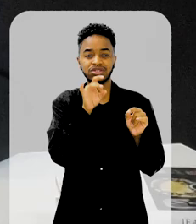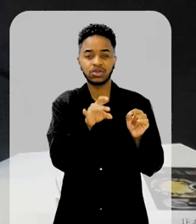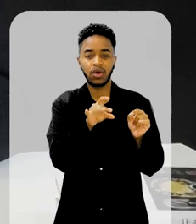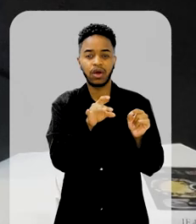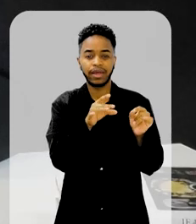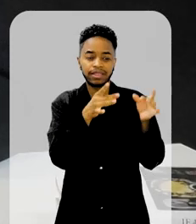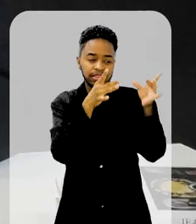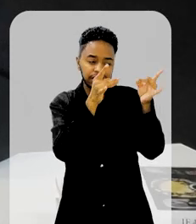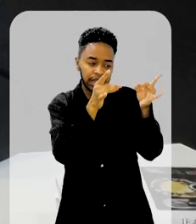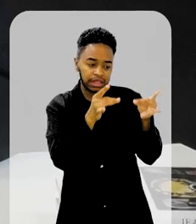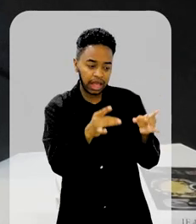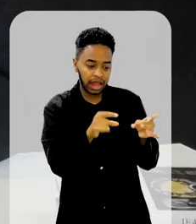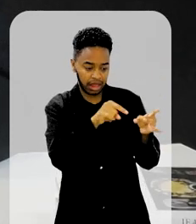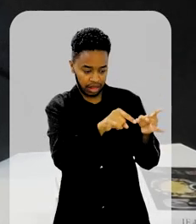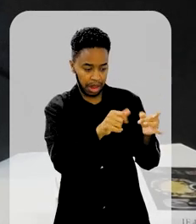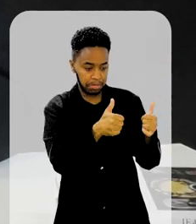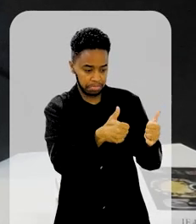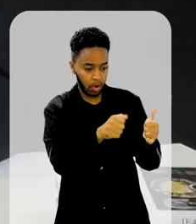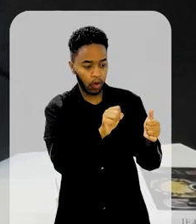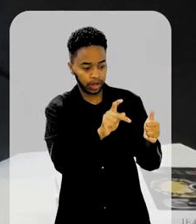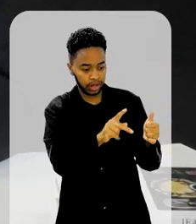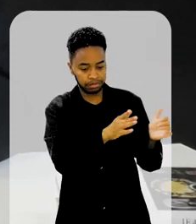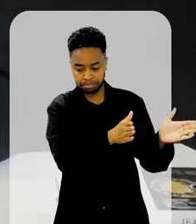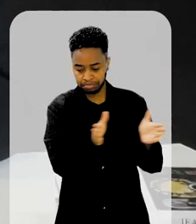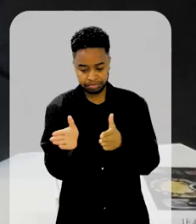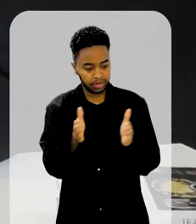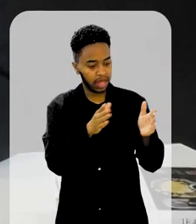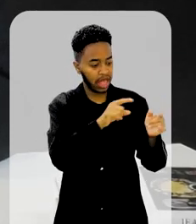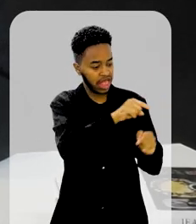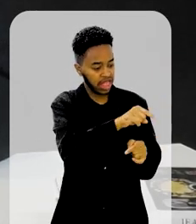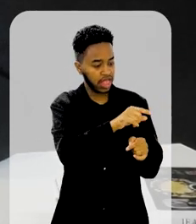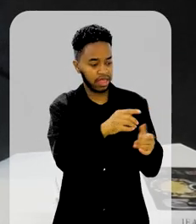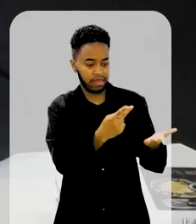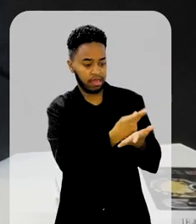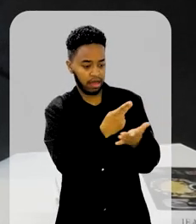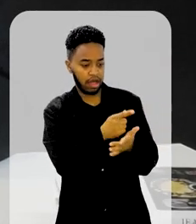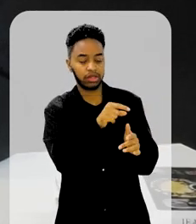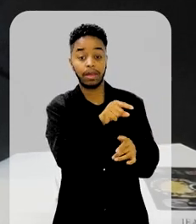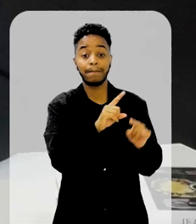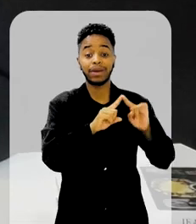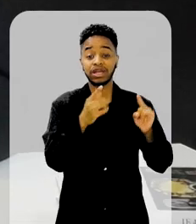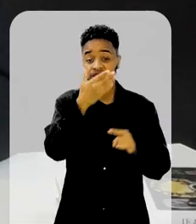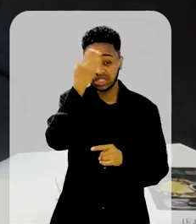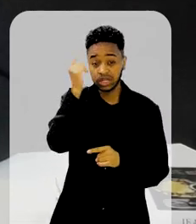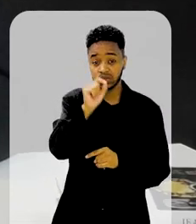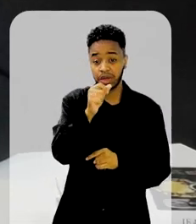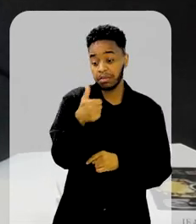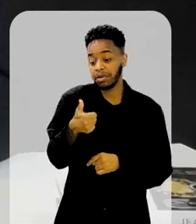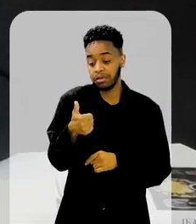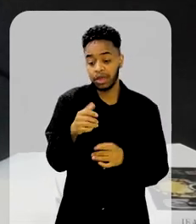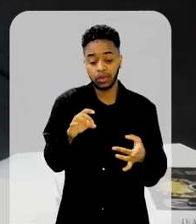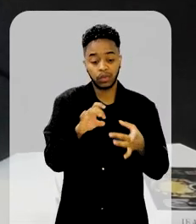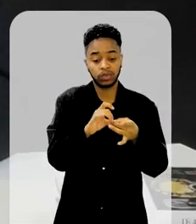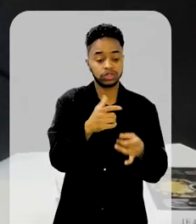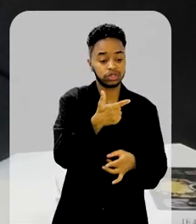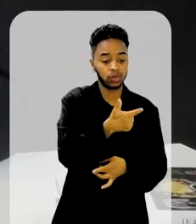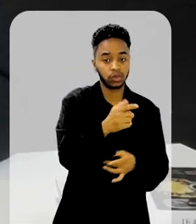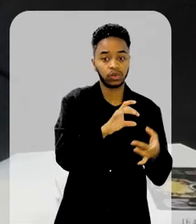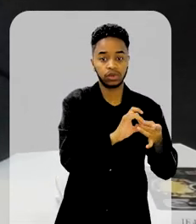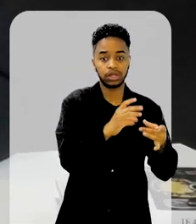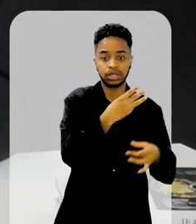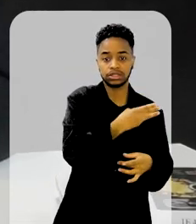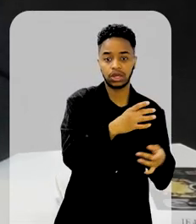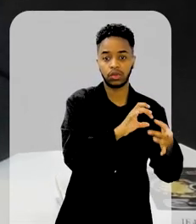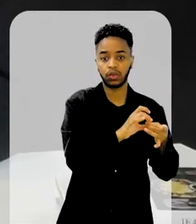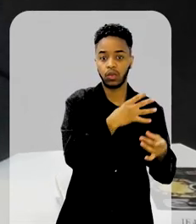focados só no que tá passando aqui e ele esquece o que tá vindo e esquece que aquele primeiro tem rel com segundo isso